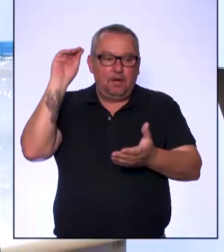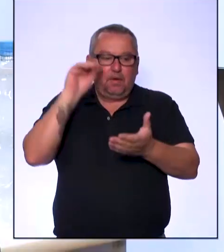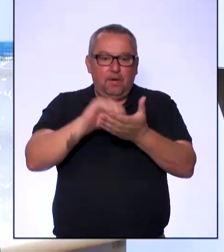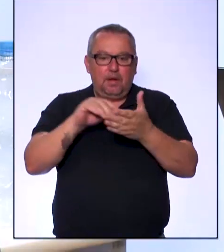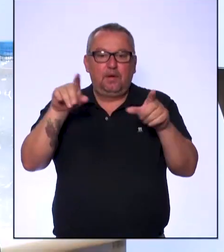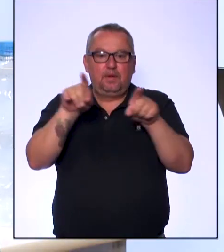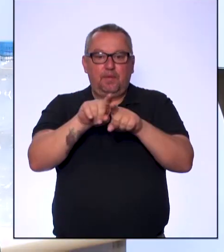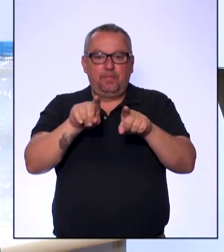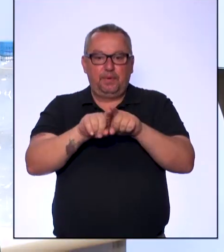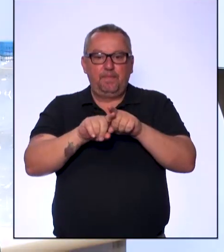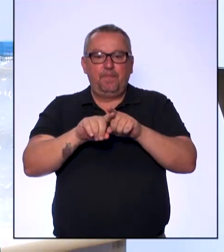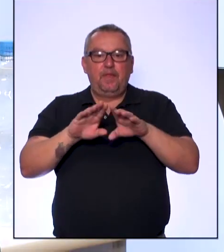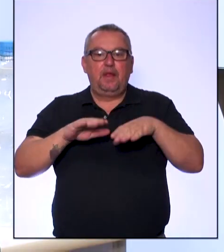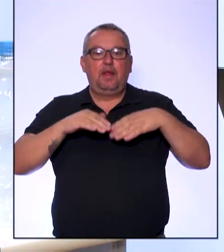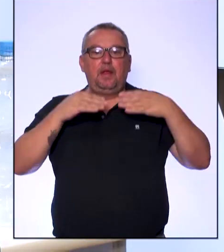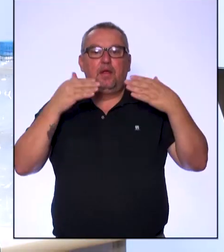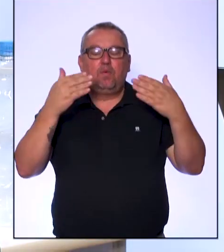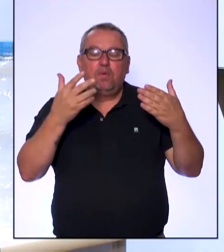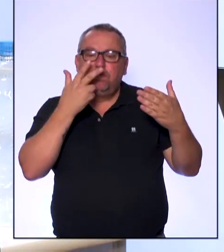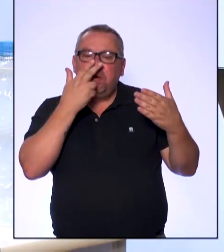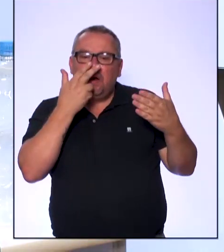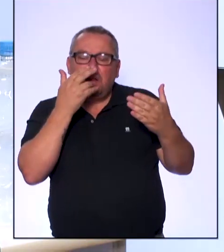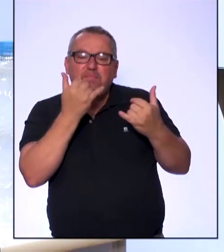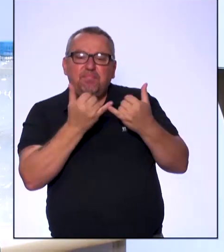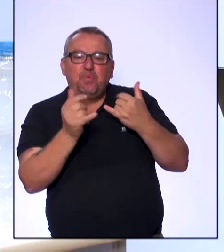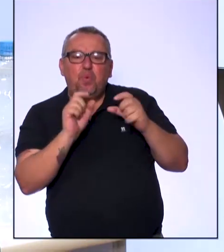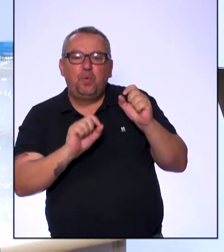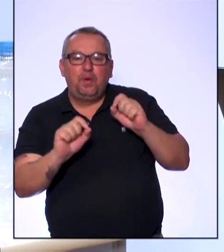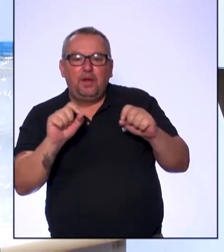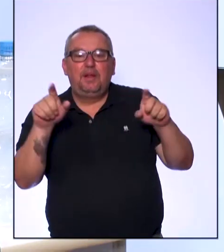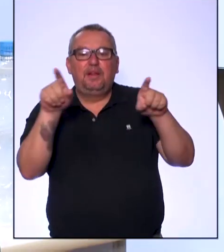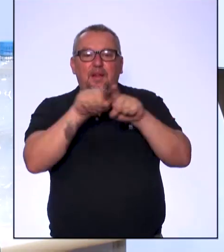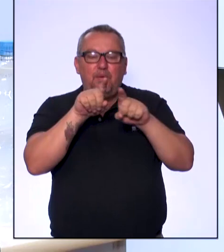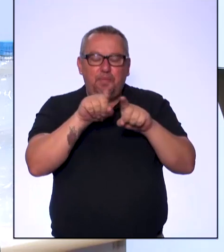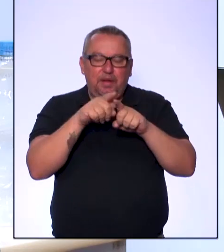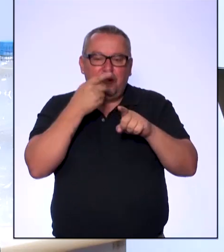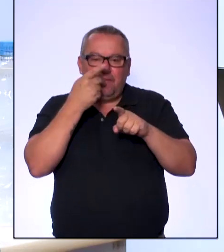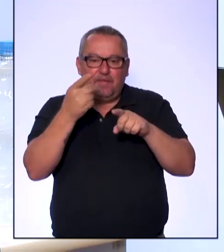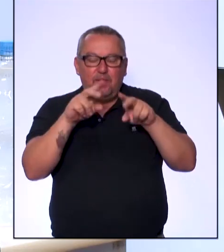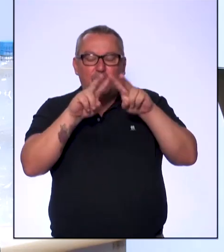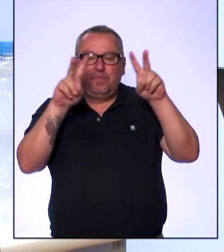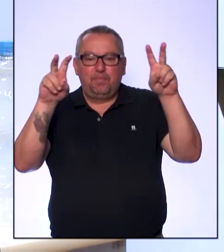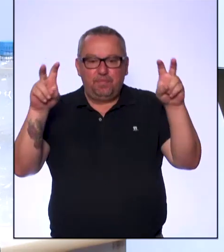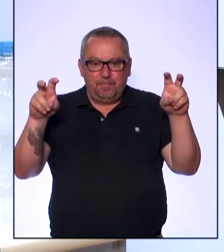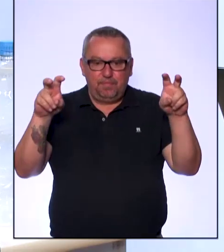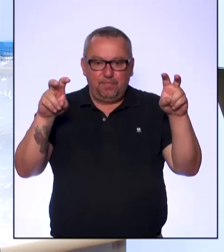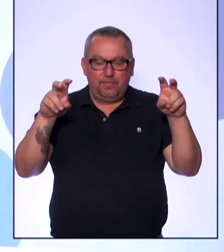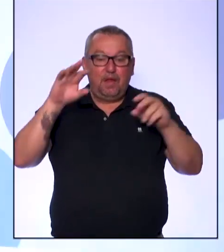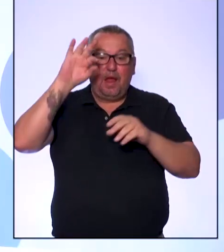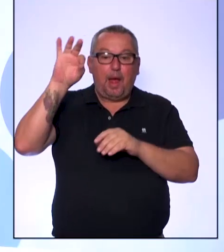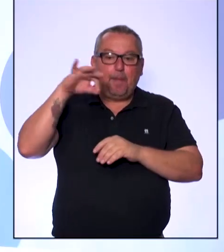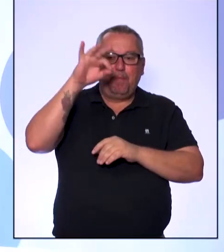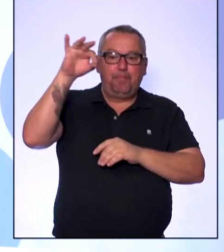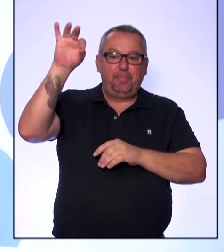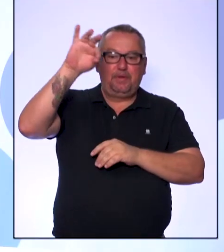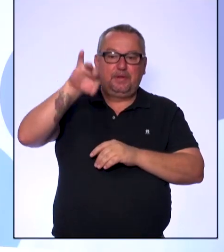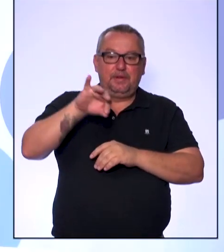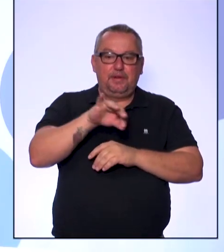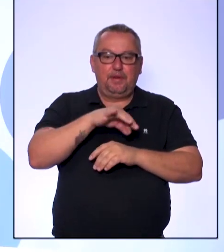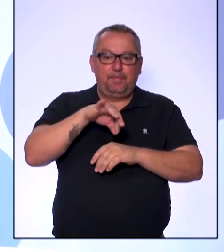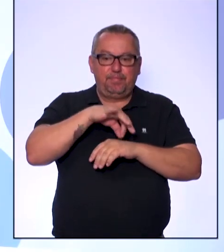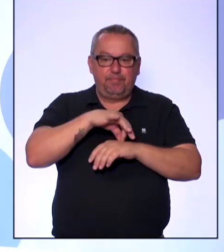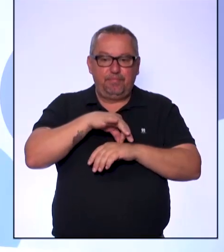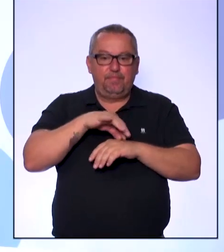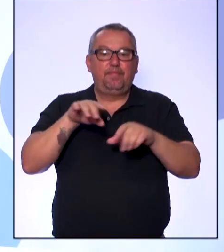mesmo, né? E quais as semelhanças? Também, eles tratam o assunto, né? Então, essa